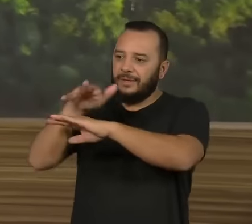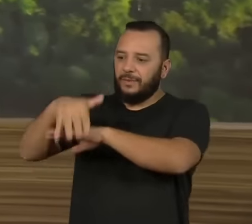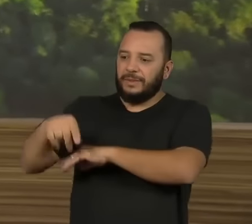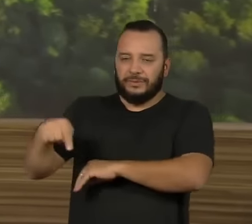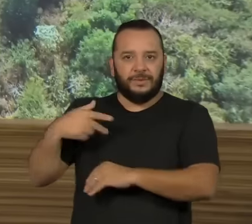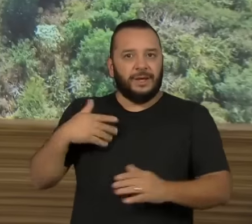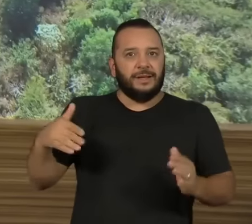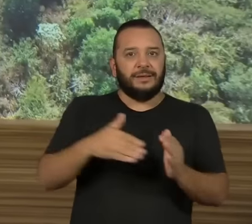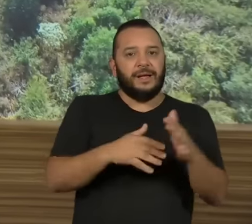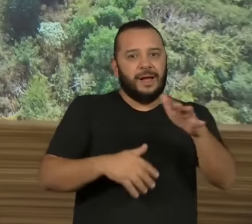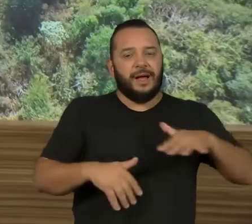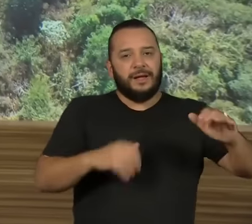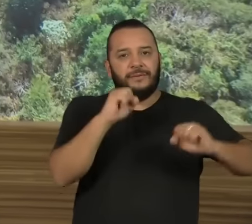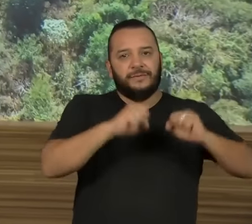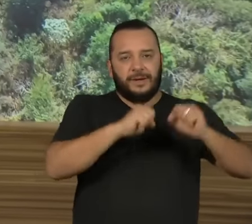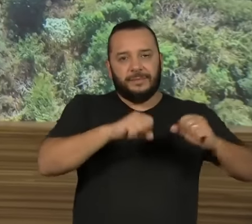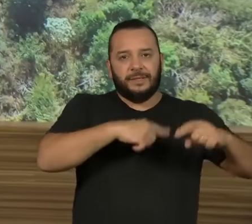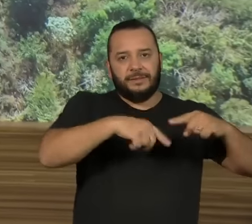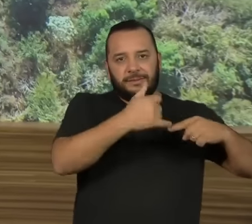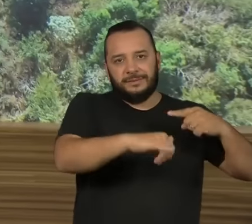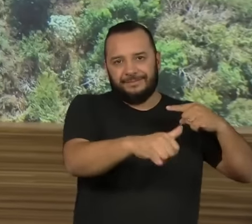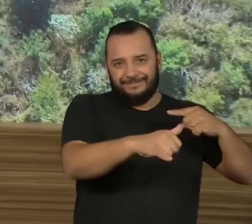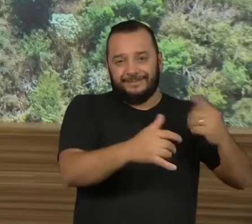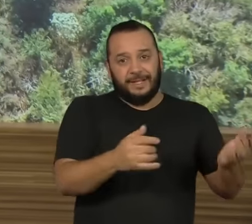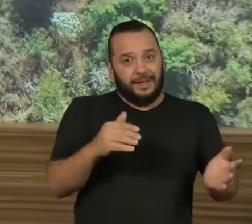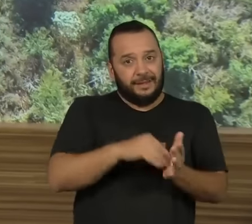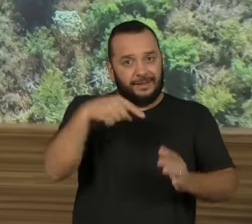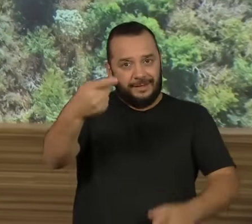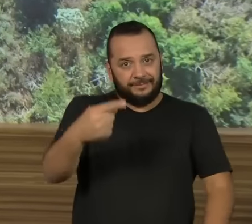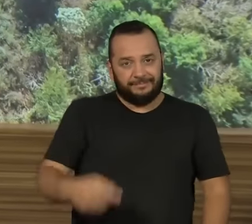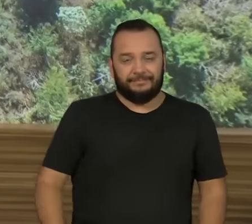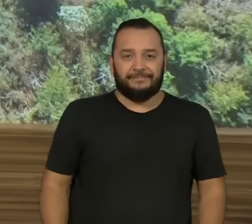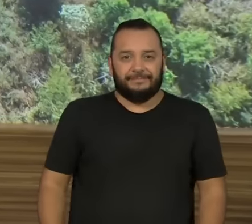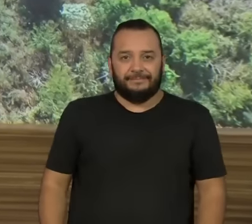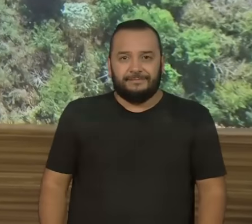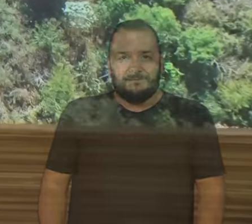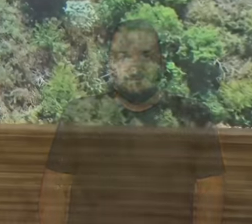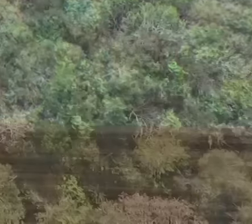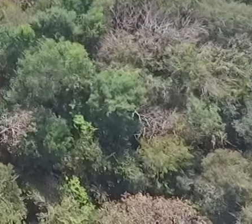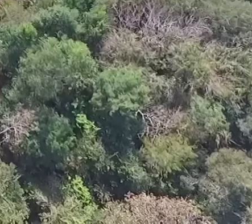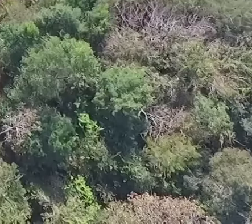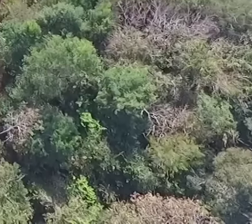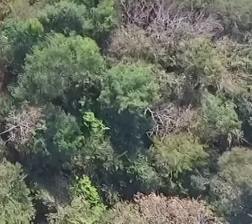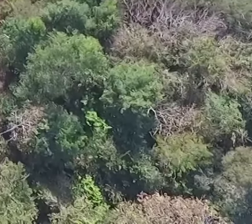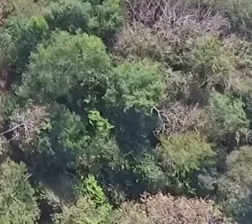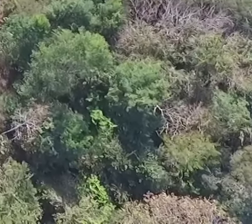com a área da usina hidrelétrica de Itaipu. Até lá! Música